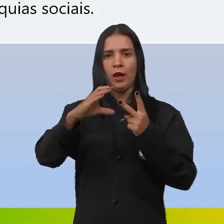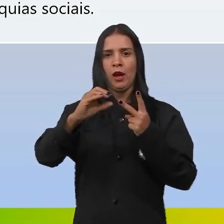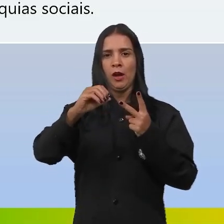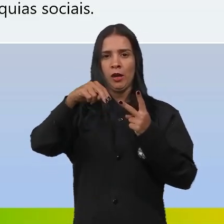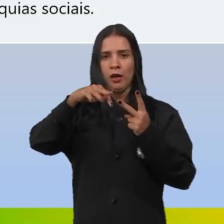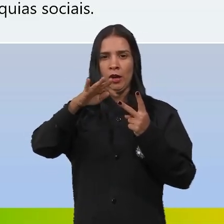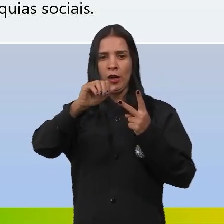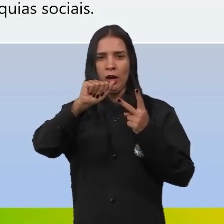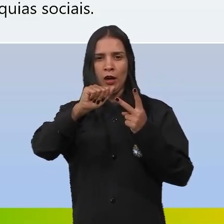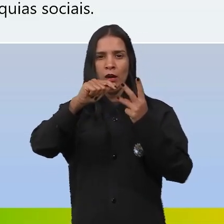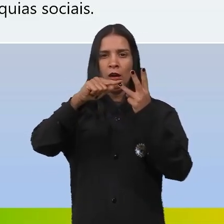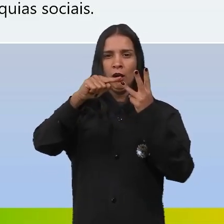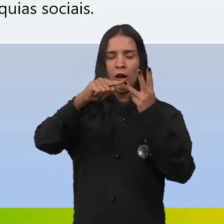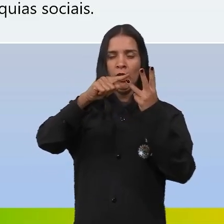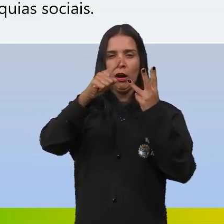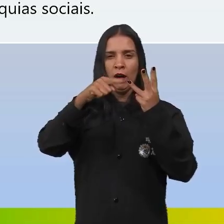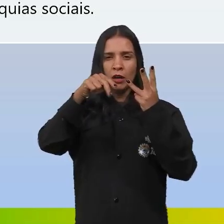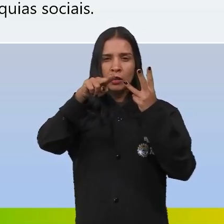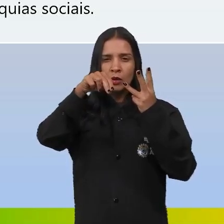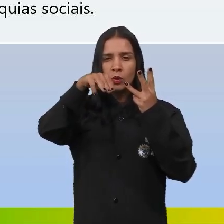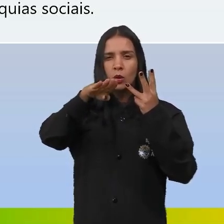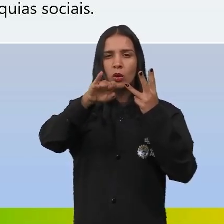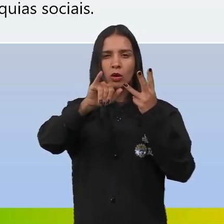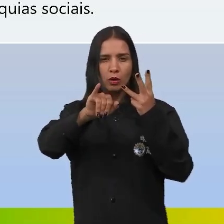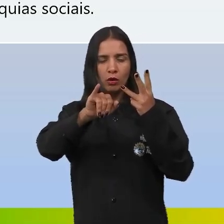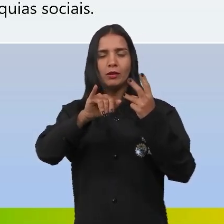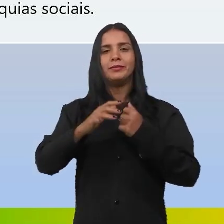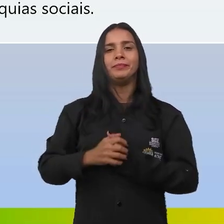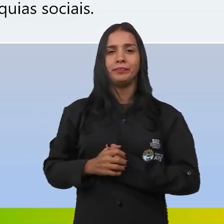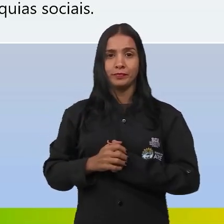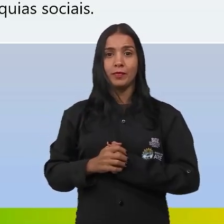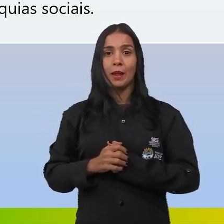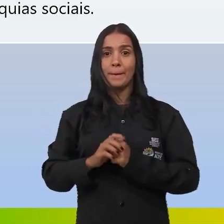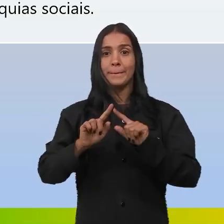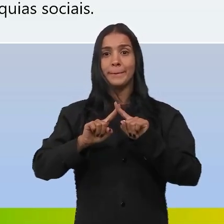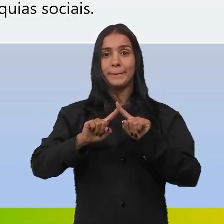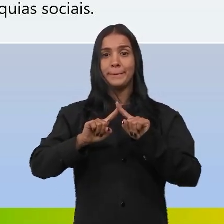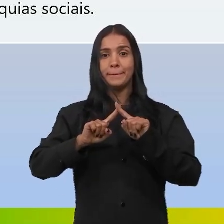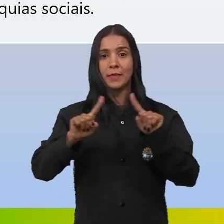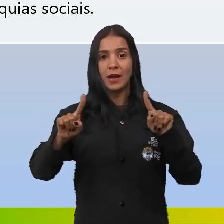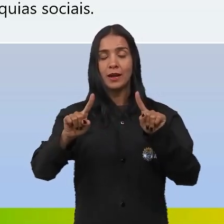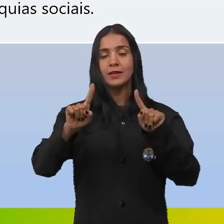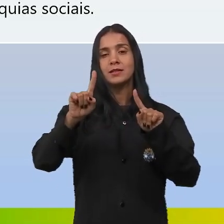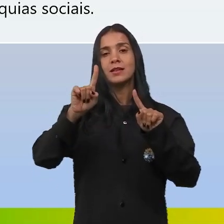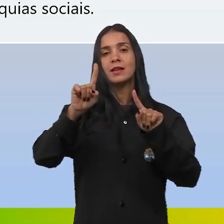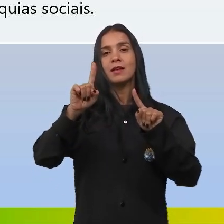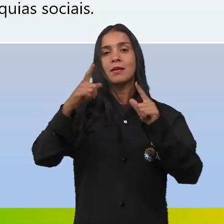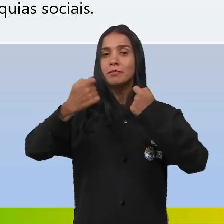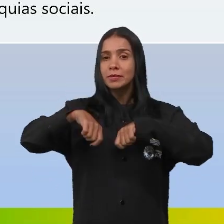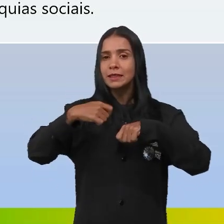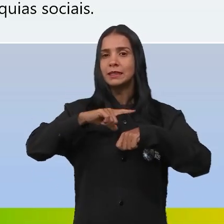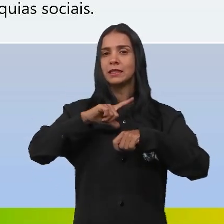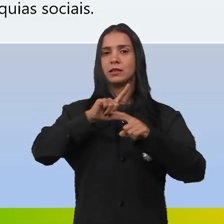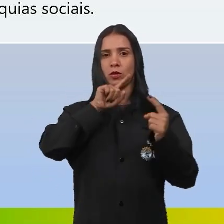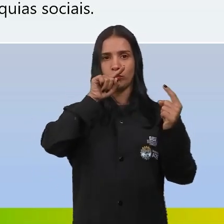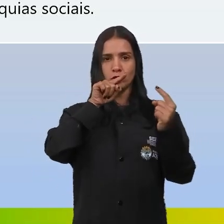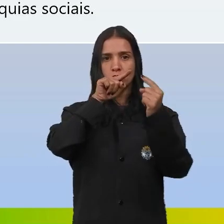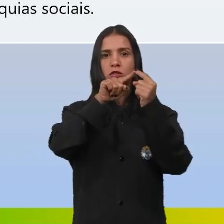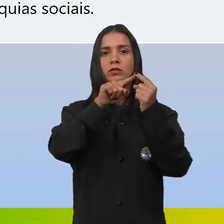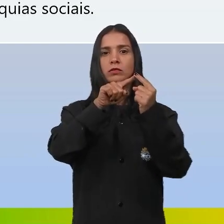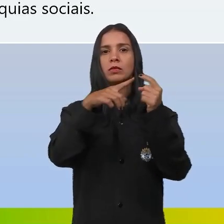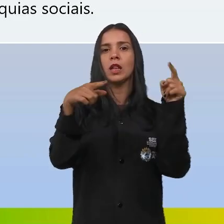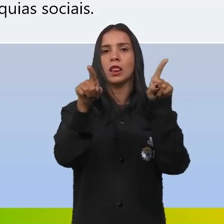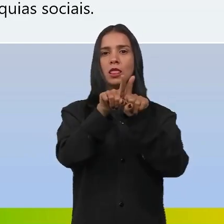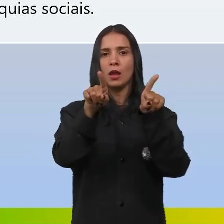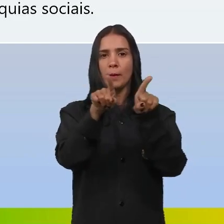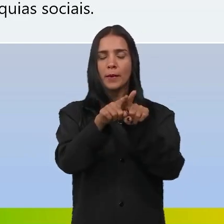Inclusão também, que é um movimento reflete respeito à diversidade humana. Isso tem que ser com responsabilidade,